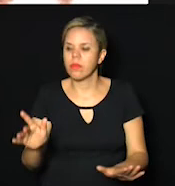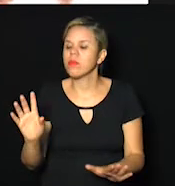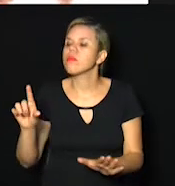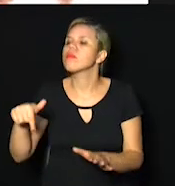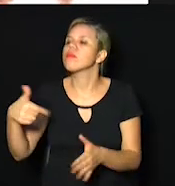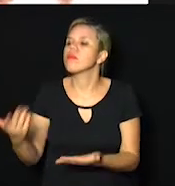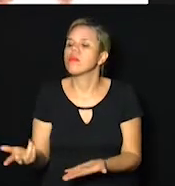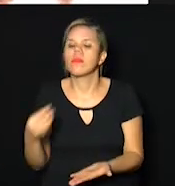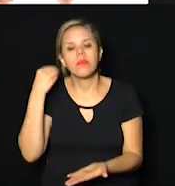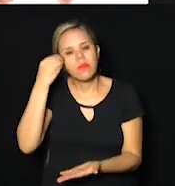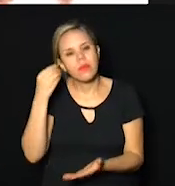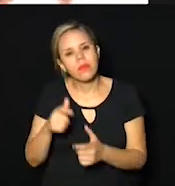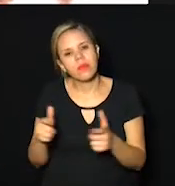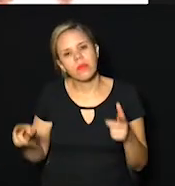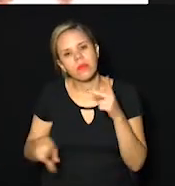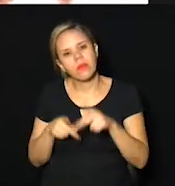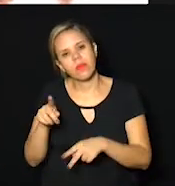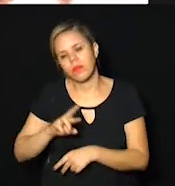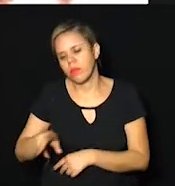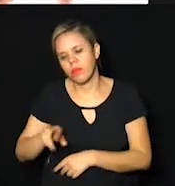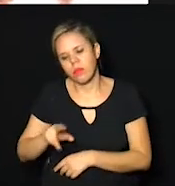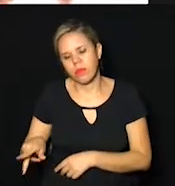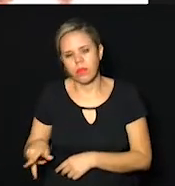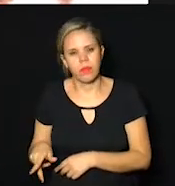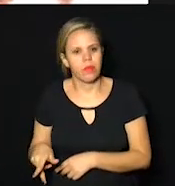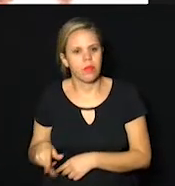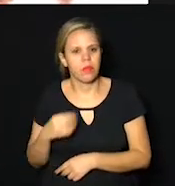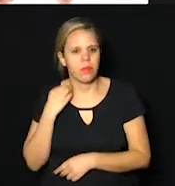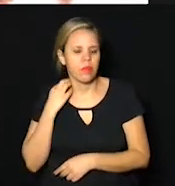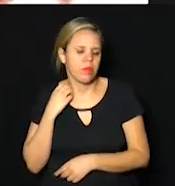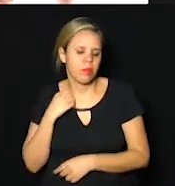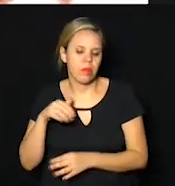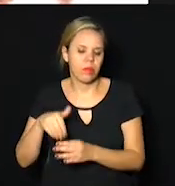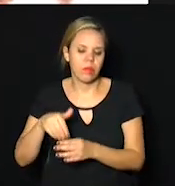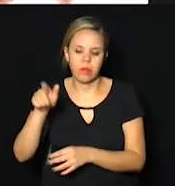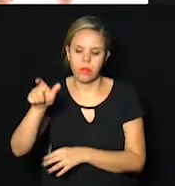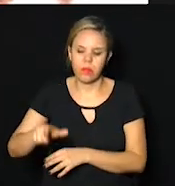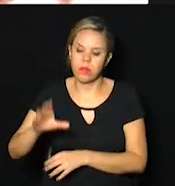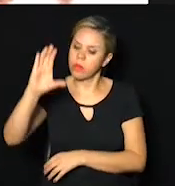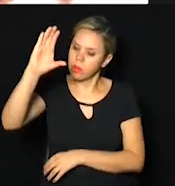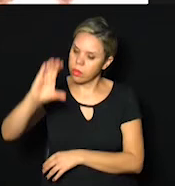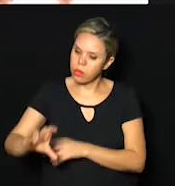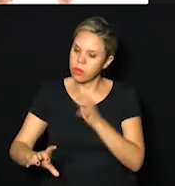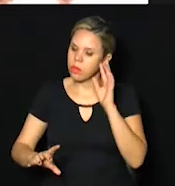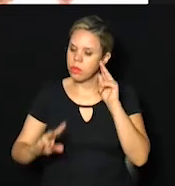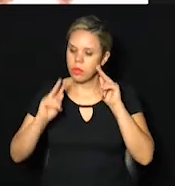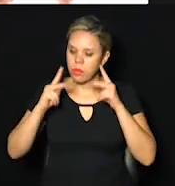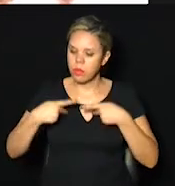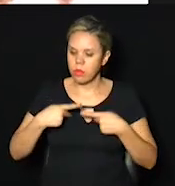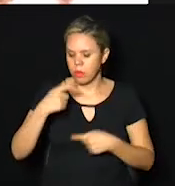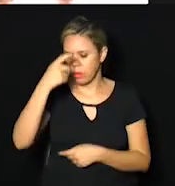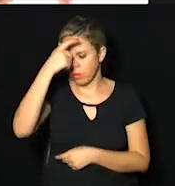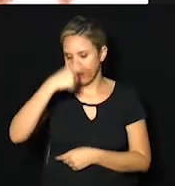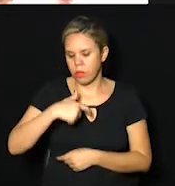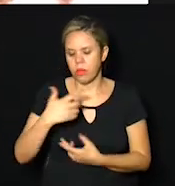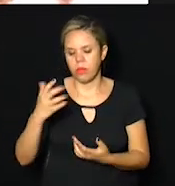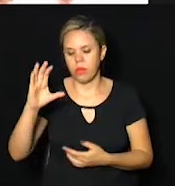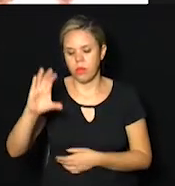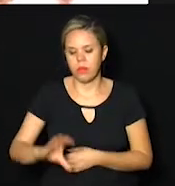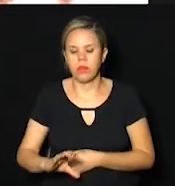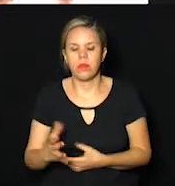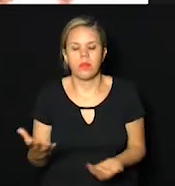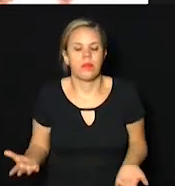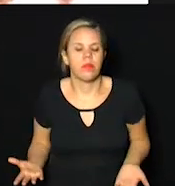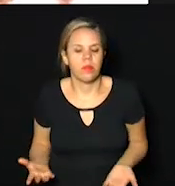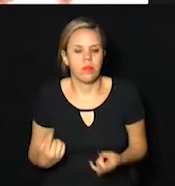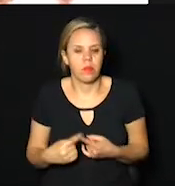contas, a experiência maior das pessoas não é como eleitor, é como cidadão ou como cidadã. Por quê, gente?